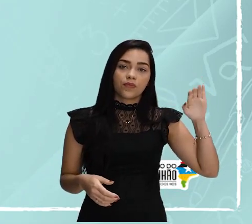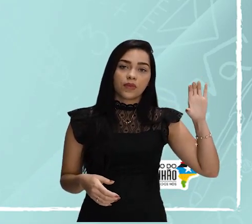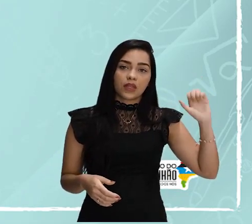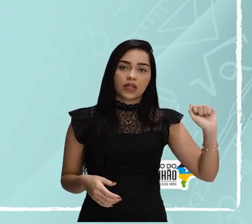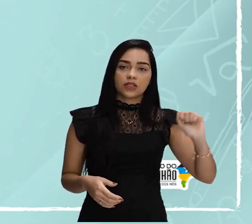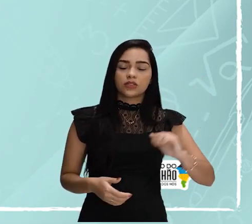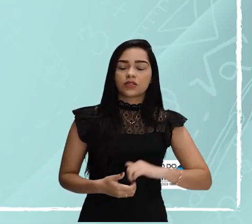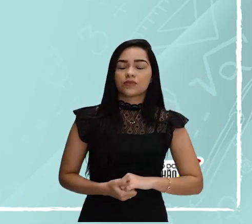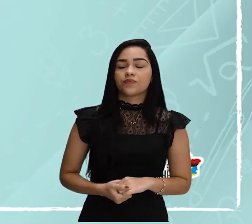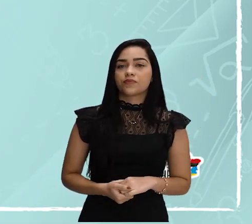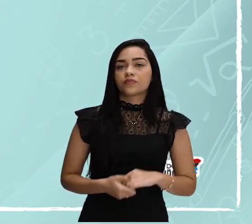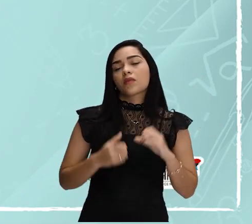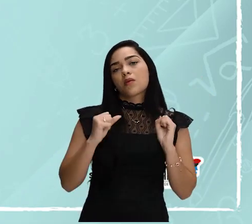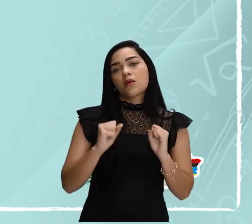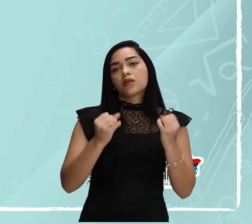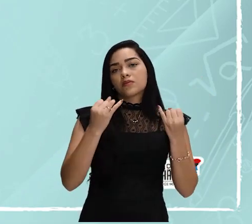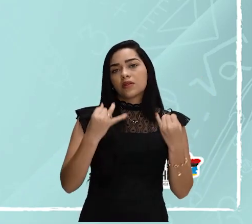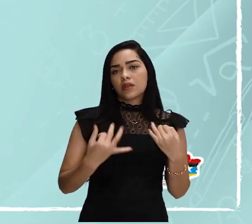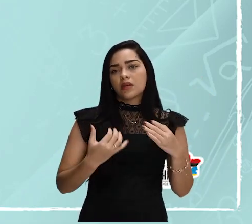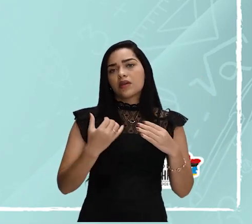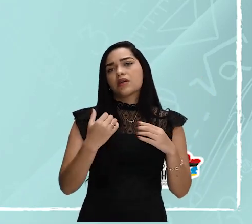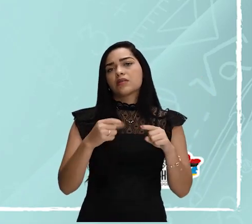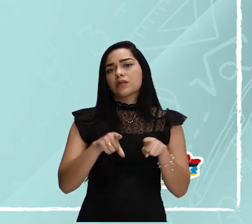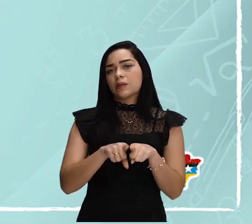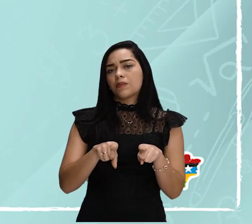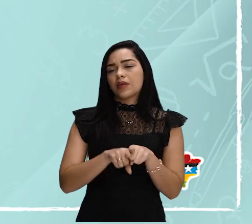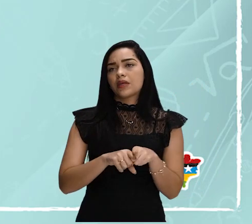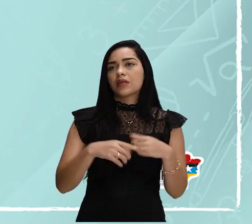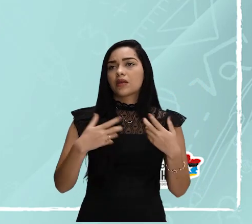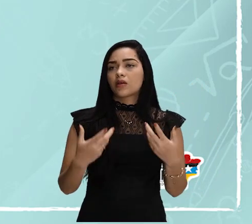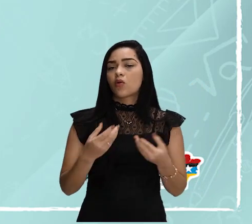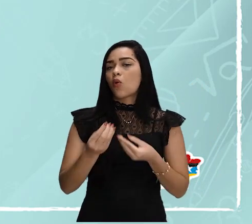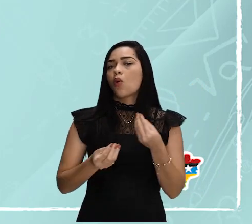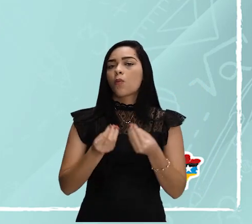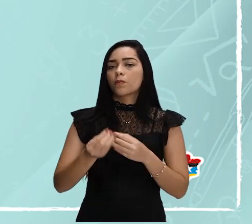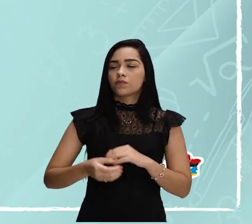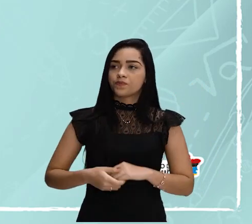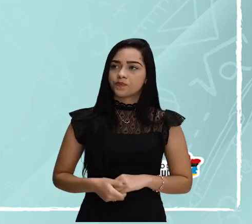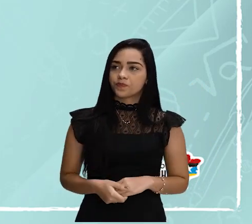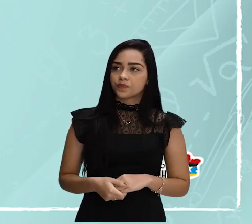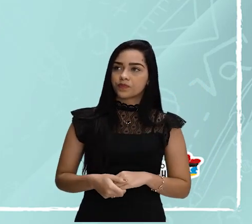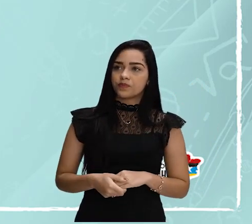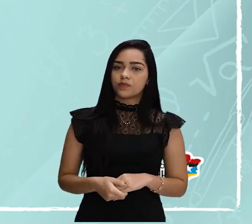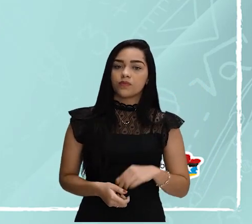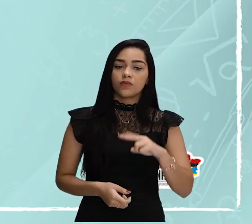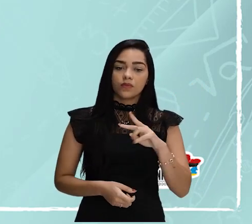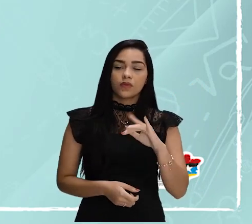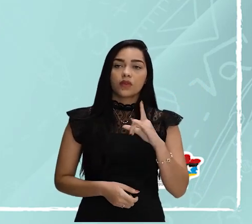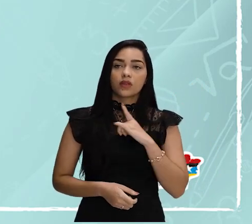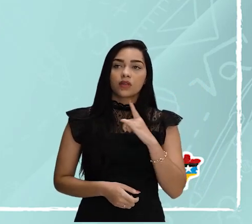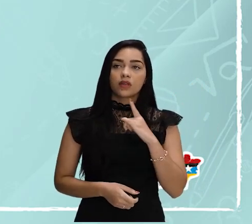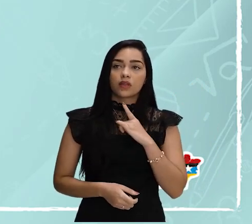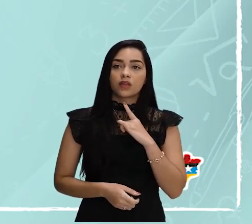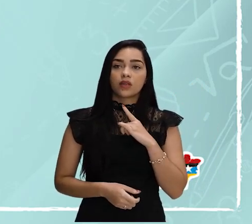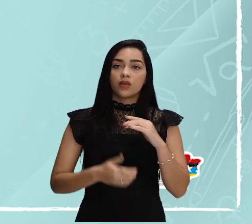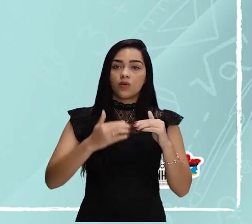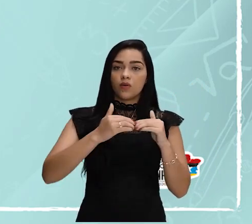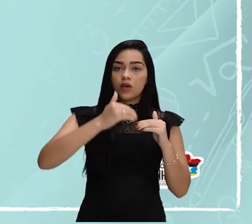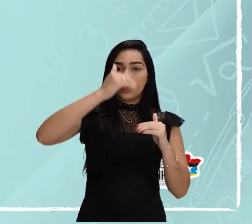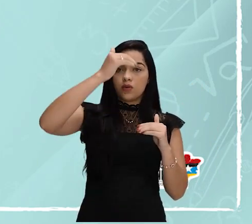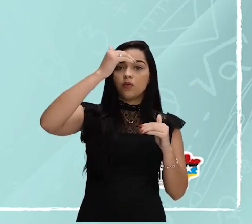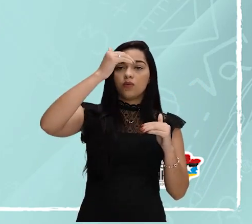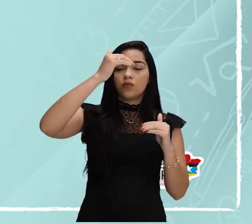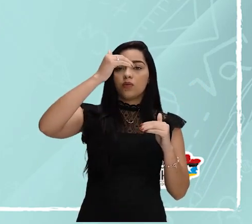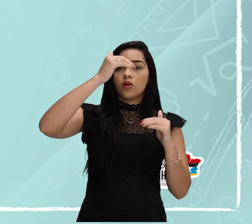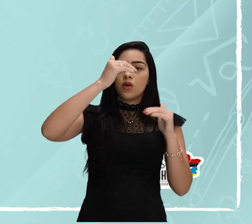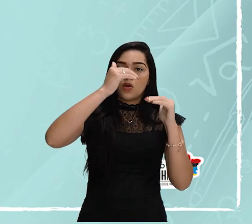de zona lêntica, a gente pode até caracterizar ele da seguinte maneira. Ele vai ter o curso alto, né?